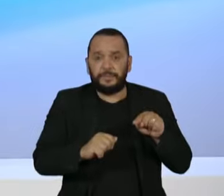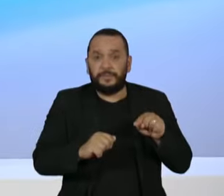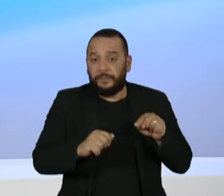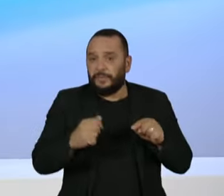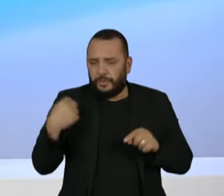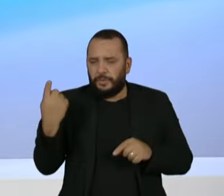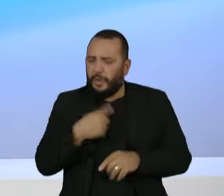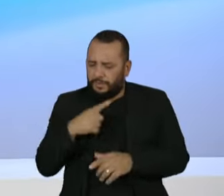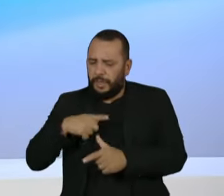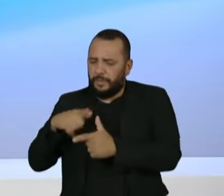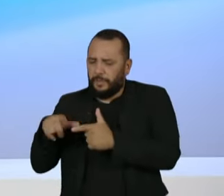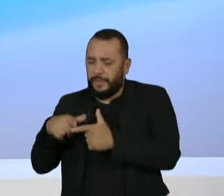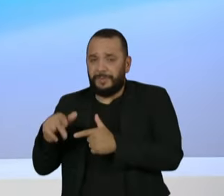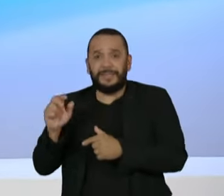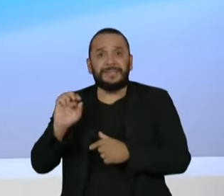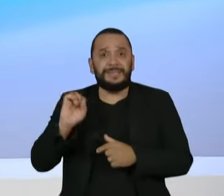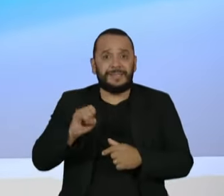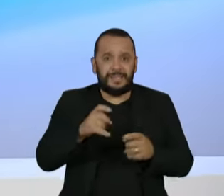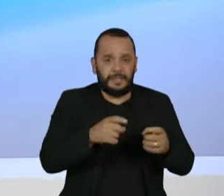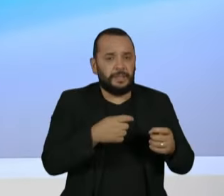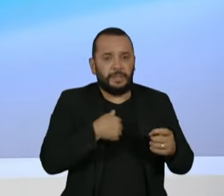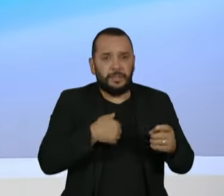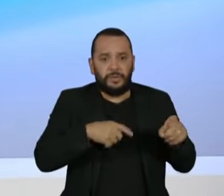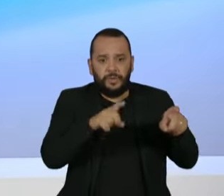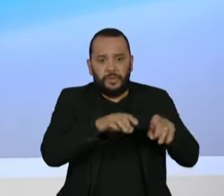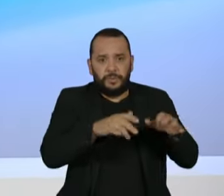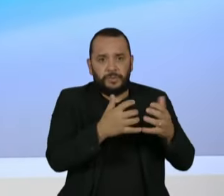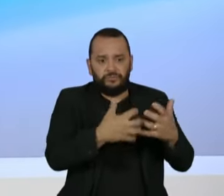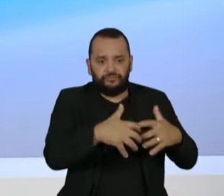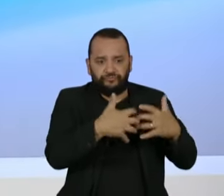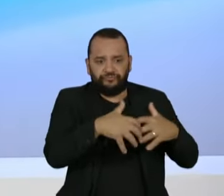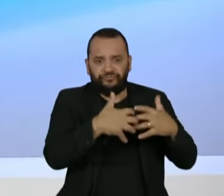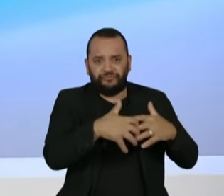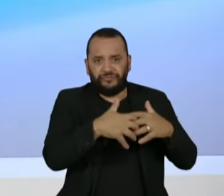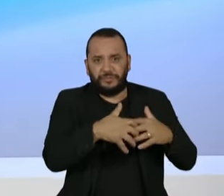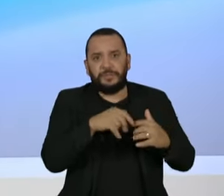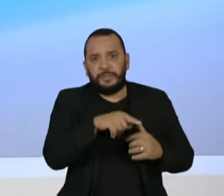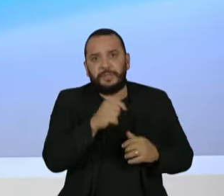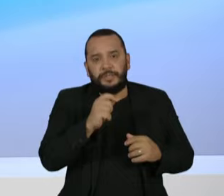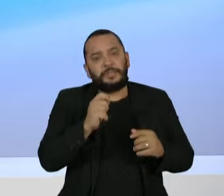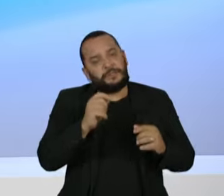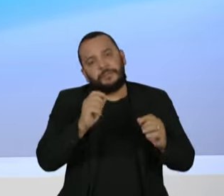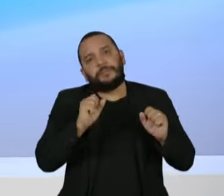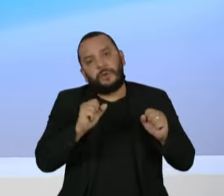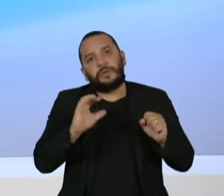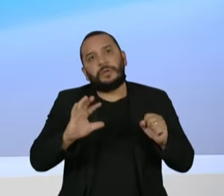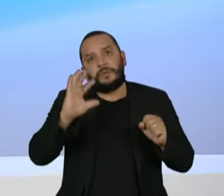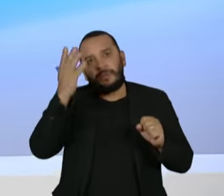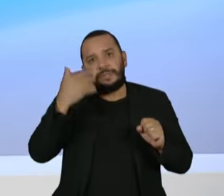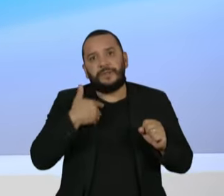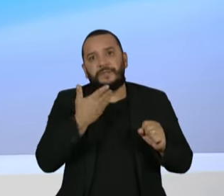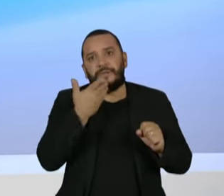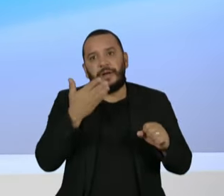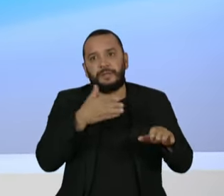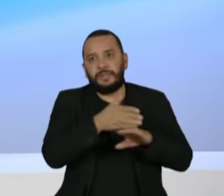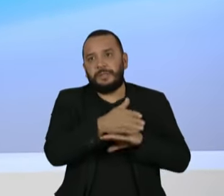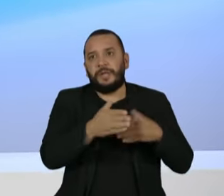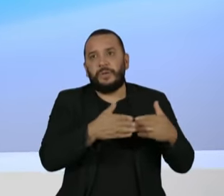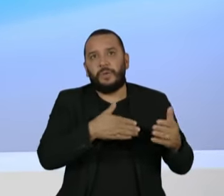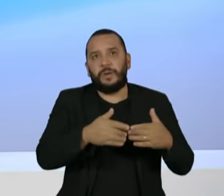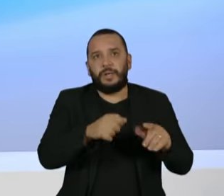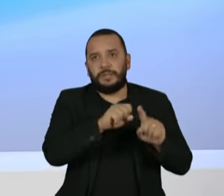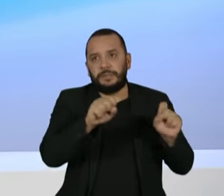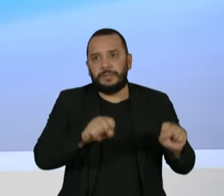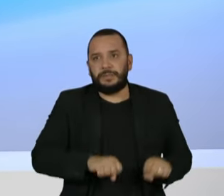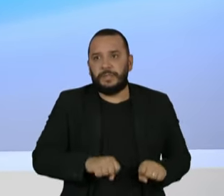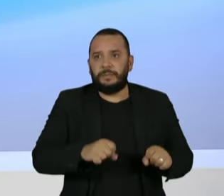ou quando vier a computação quântica isso dispara porque fica muito fácil entrar em qualquer sistema Eu imagino Quais são as soluções